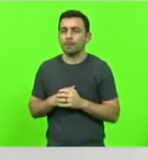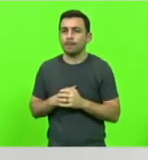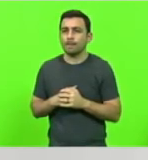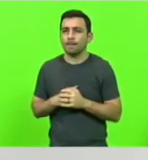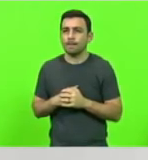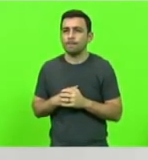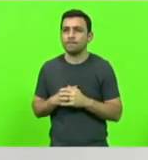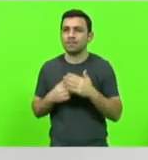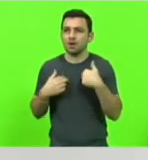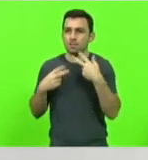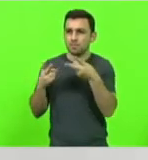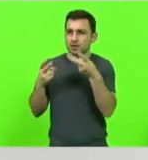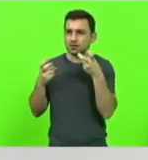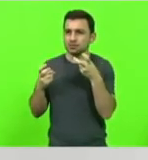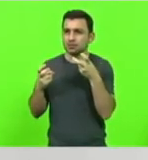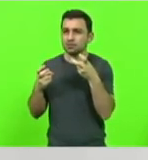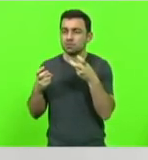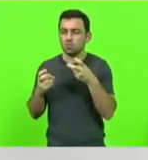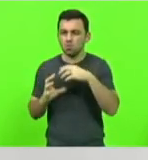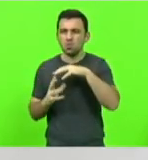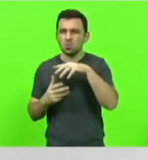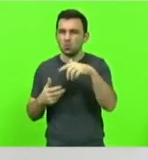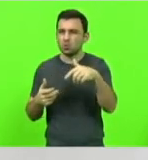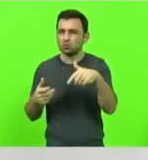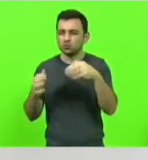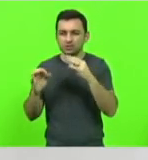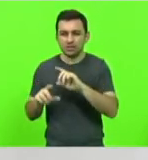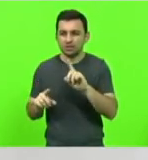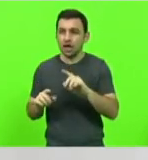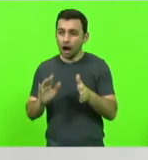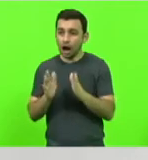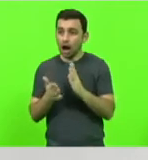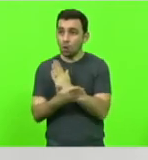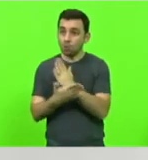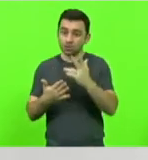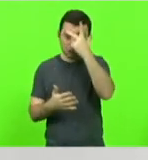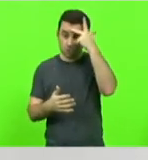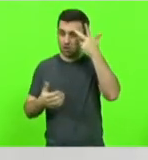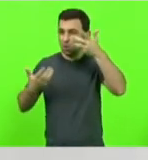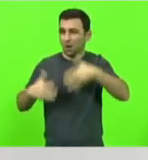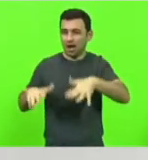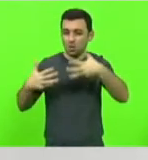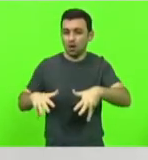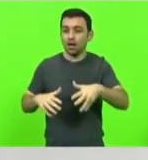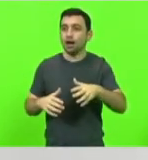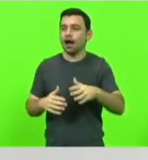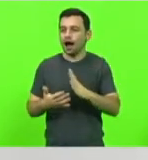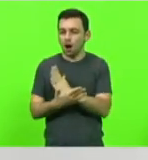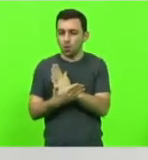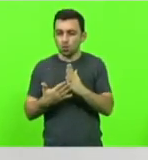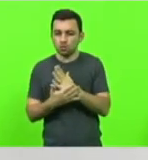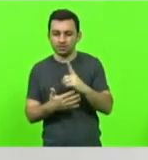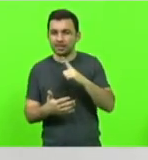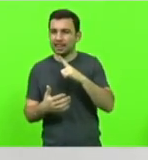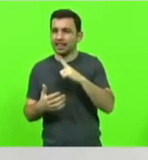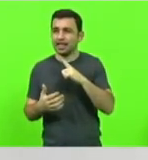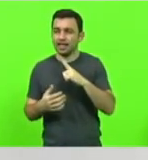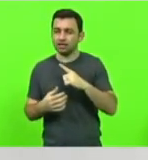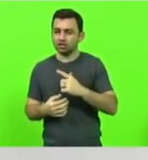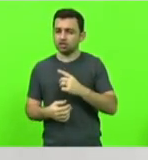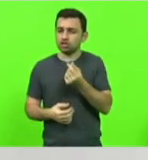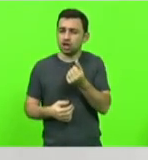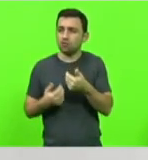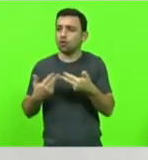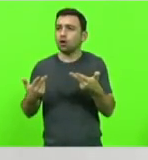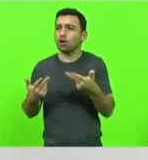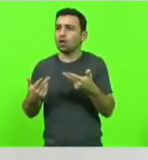eu vejo como o mundo é injusto. Muitas pessoas tentando sair dessa situação e quem tem todas as condições para não entrar nela, não aproveitam